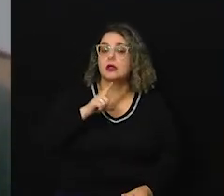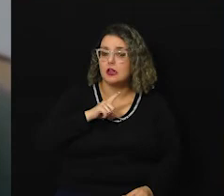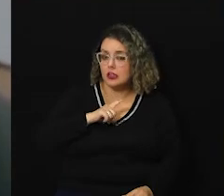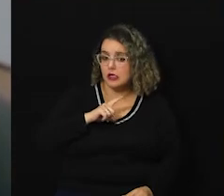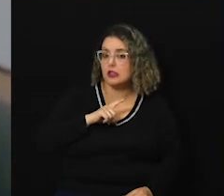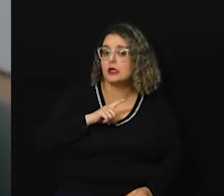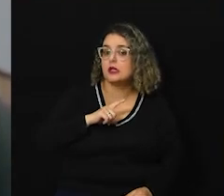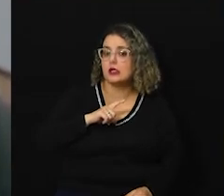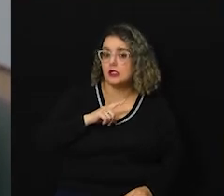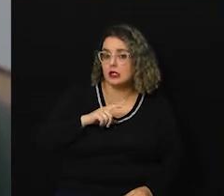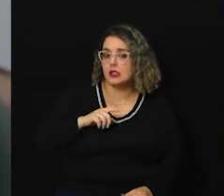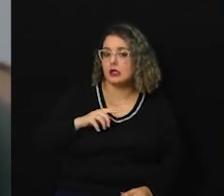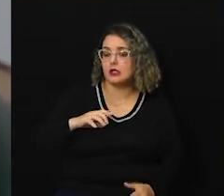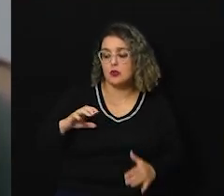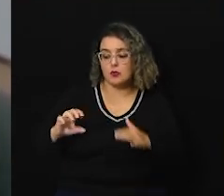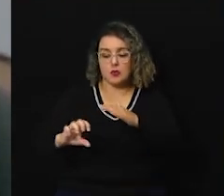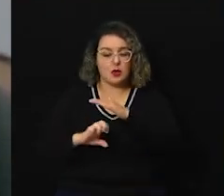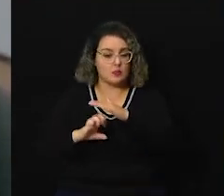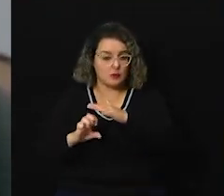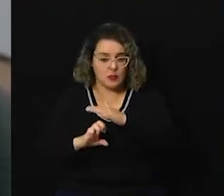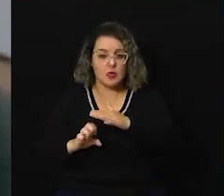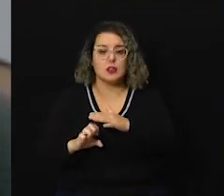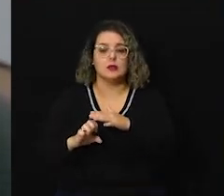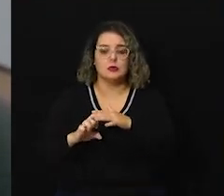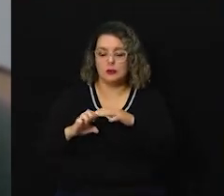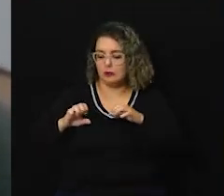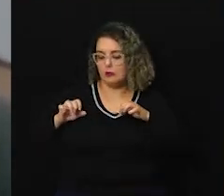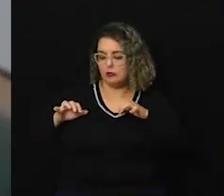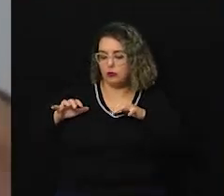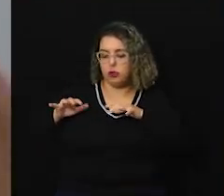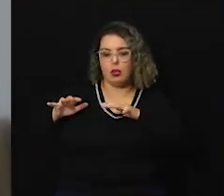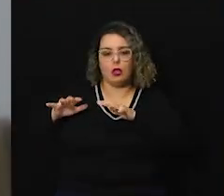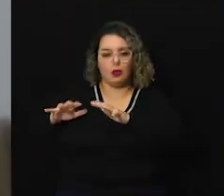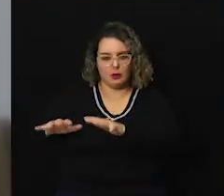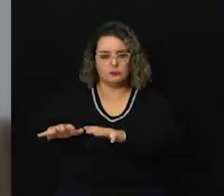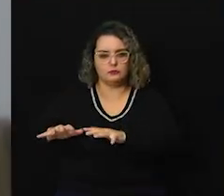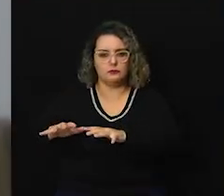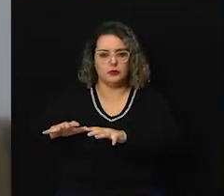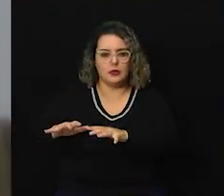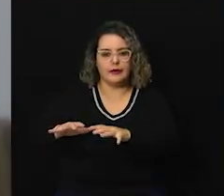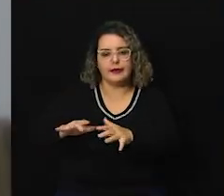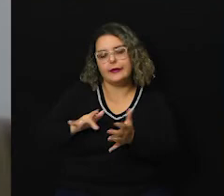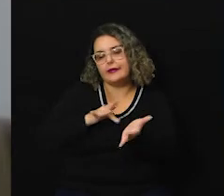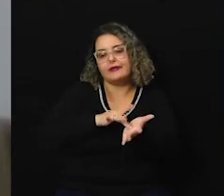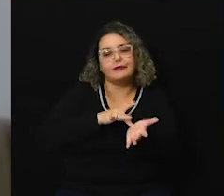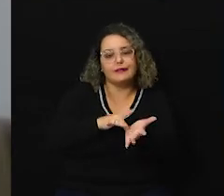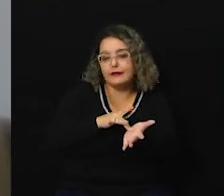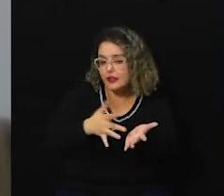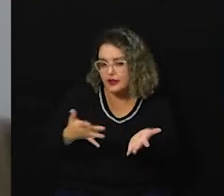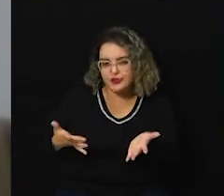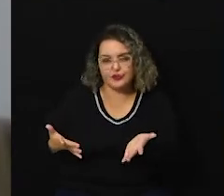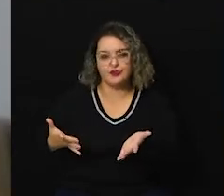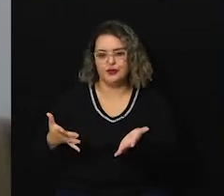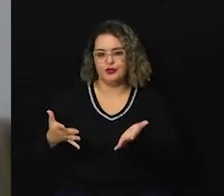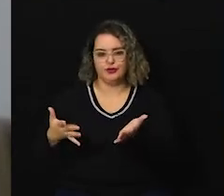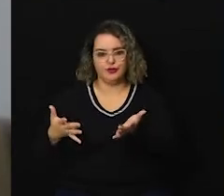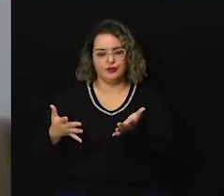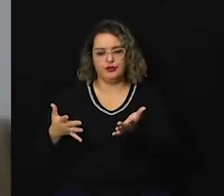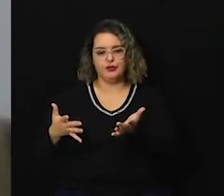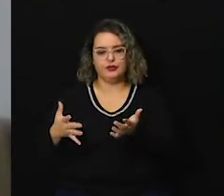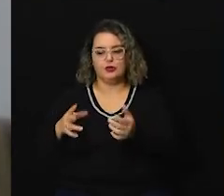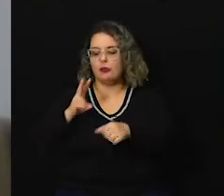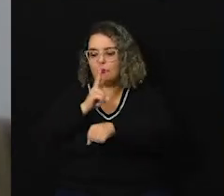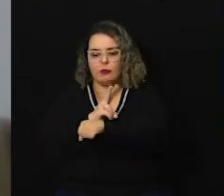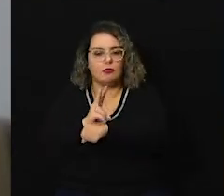sim é uma grilagem uma ocupação de terra que tem uma capa de produção e na verdade não é isso né